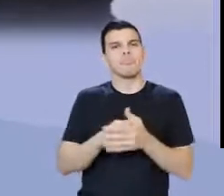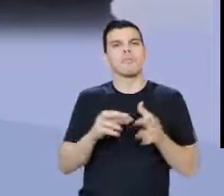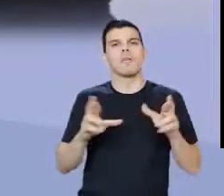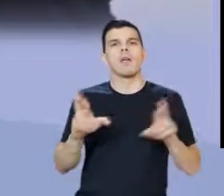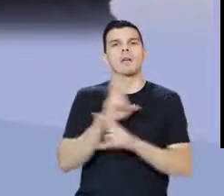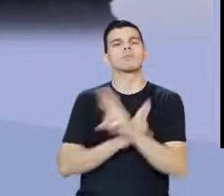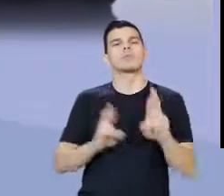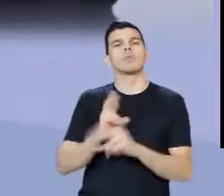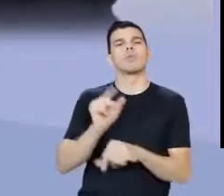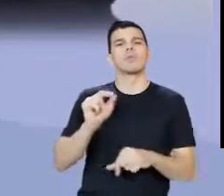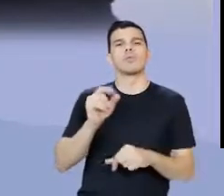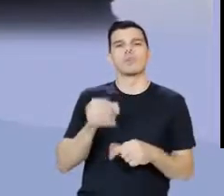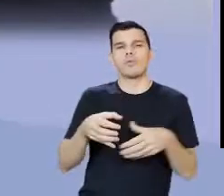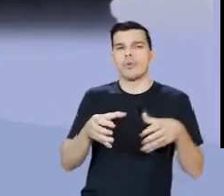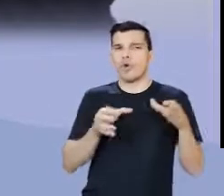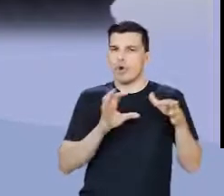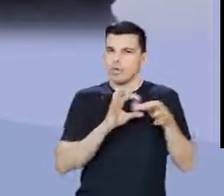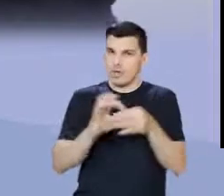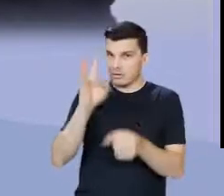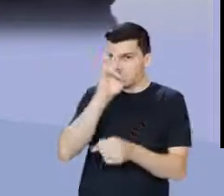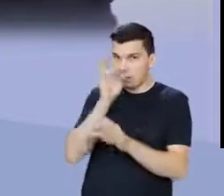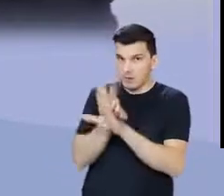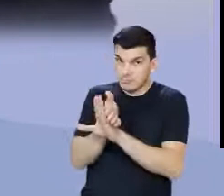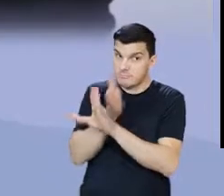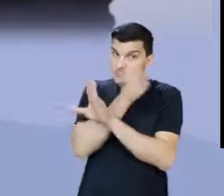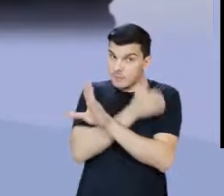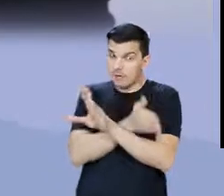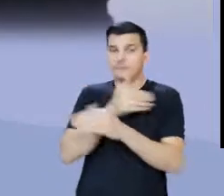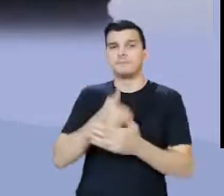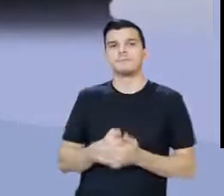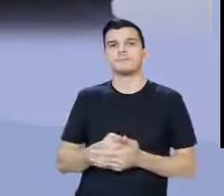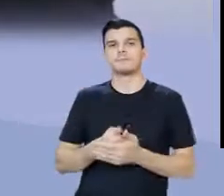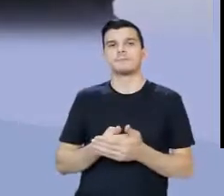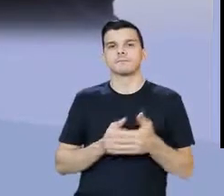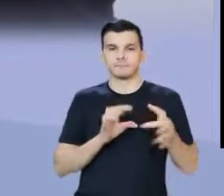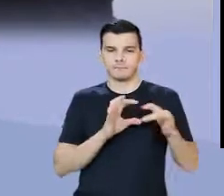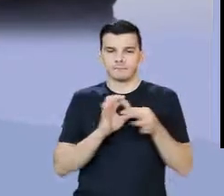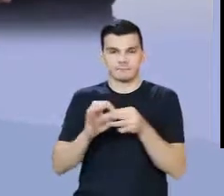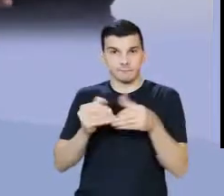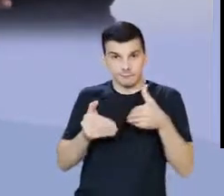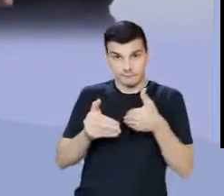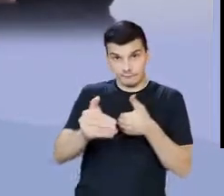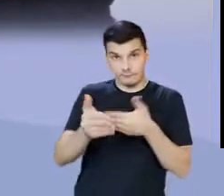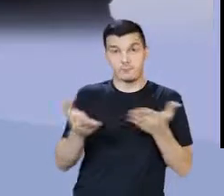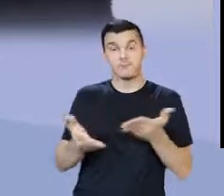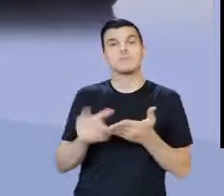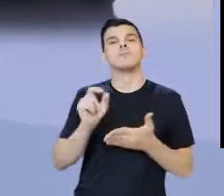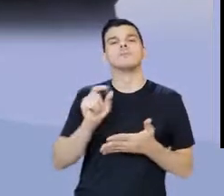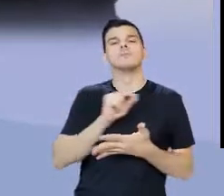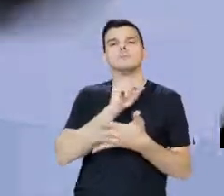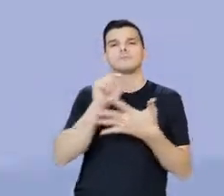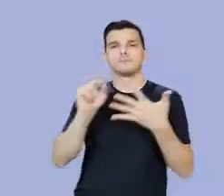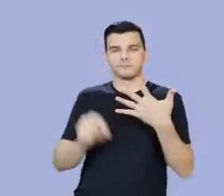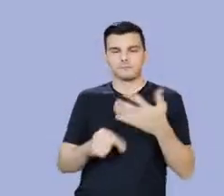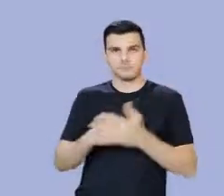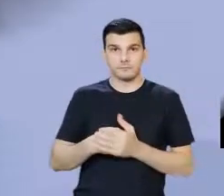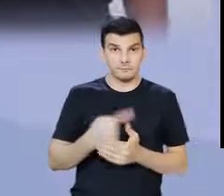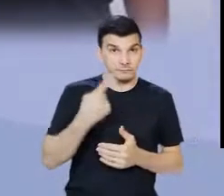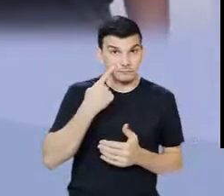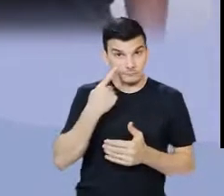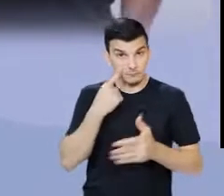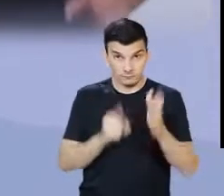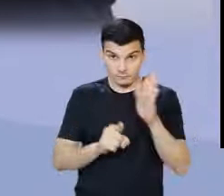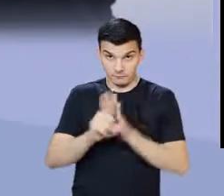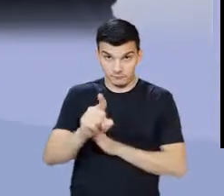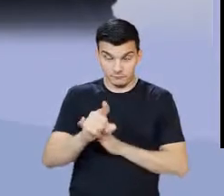rupturas em relação à conjuntura histórica anterior. Uma dessas continuidades consistiu em quê? Então,